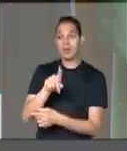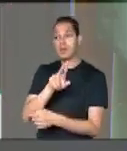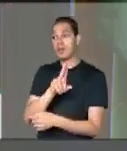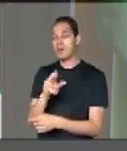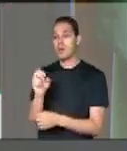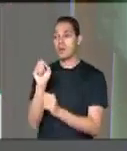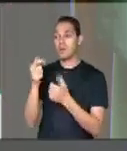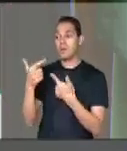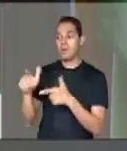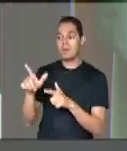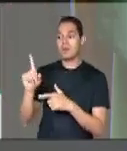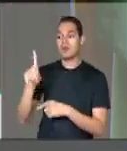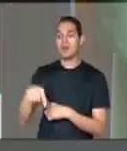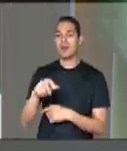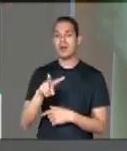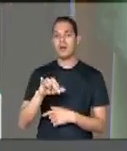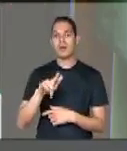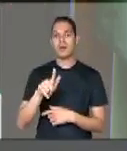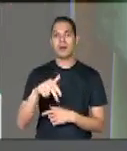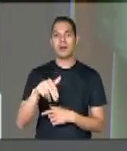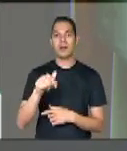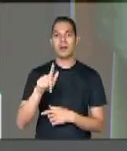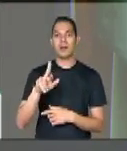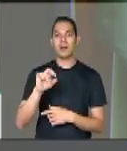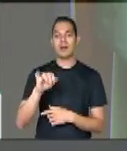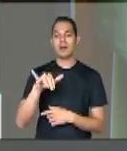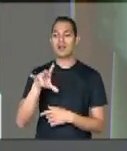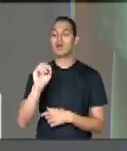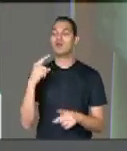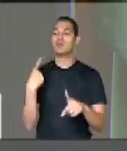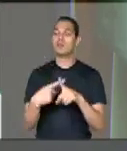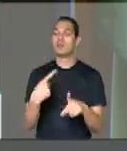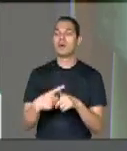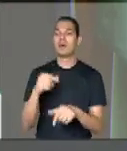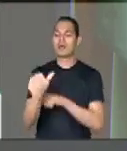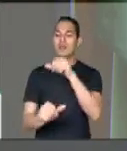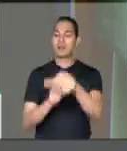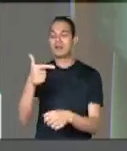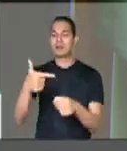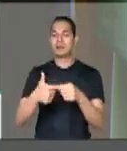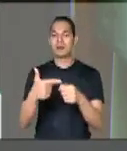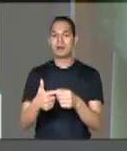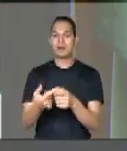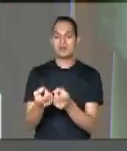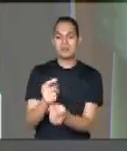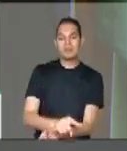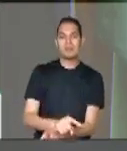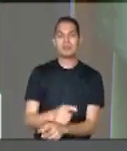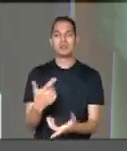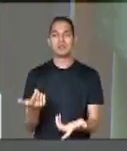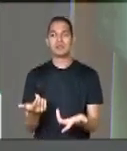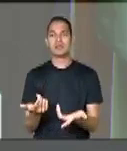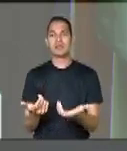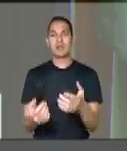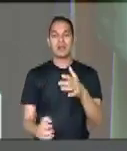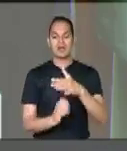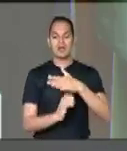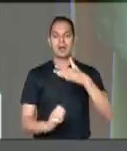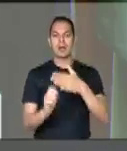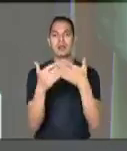Aquele cidadão que faz lá as adulterações de combustível, abriu lá uma empresa de tinta,